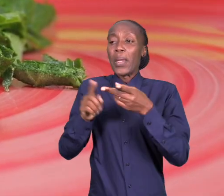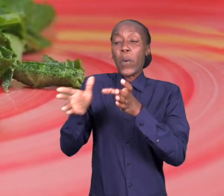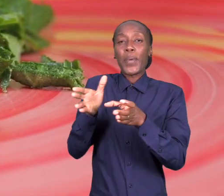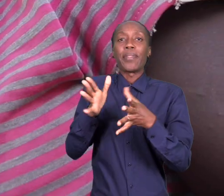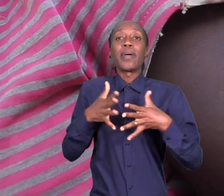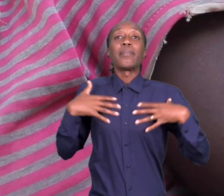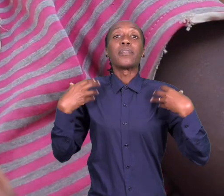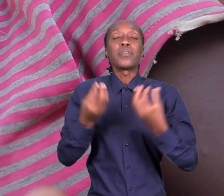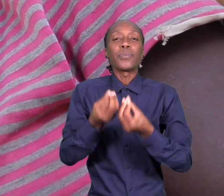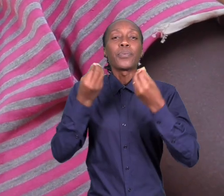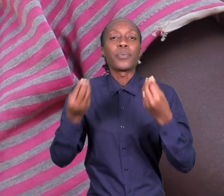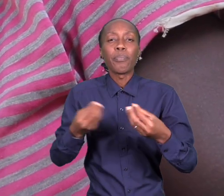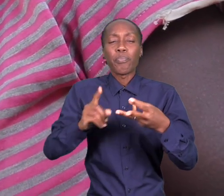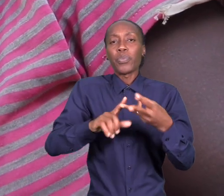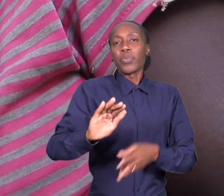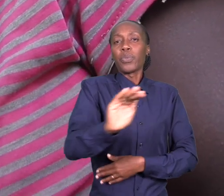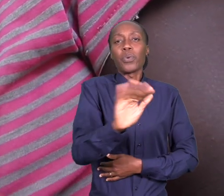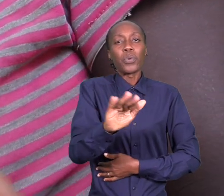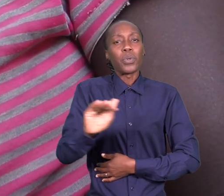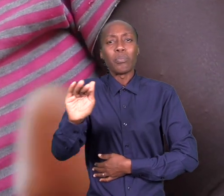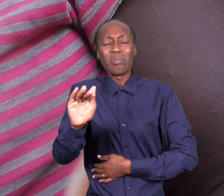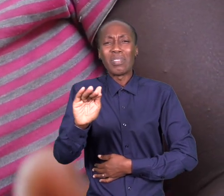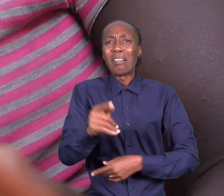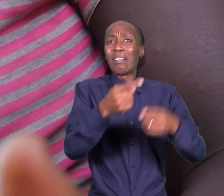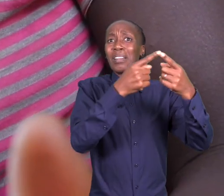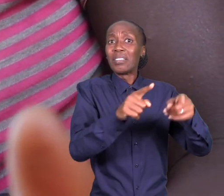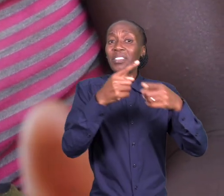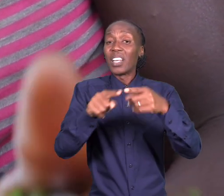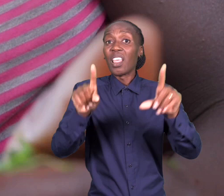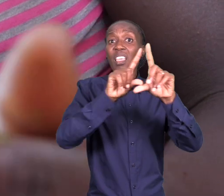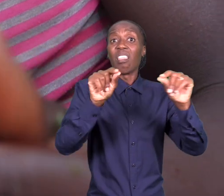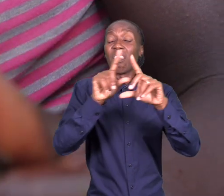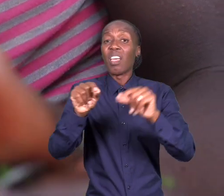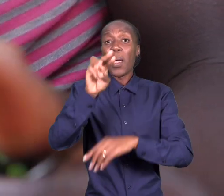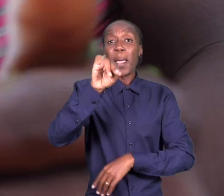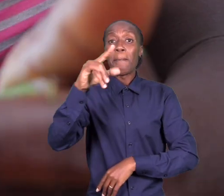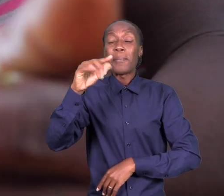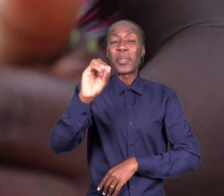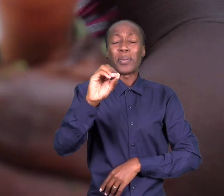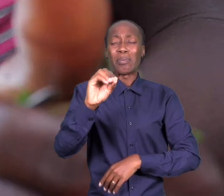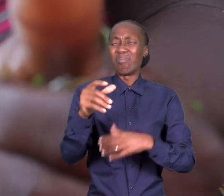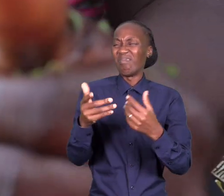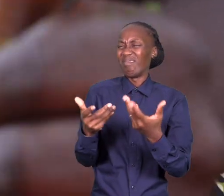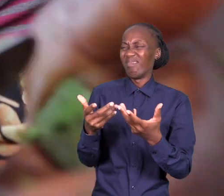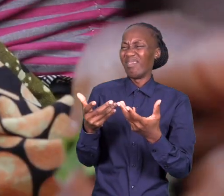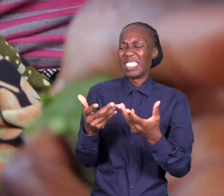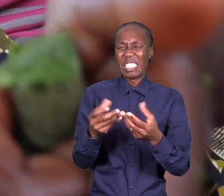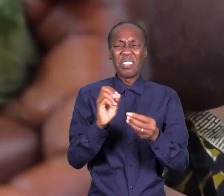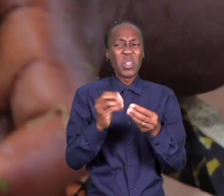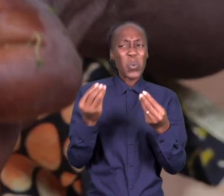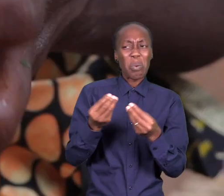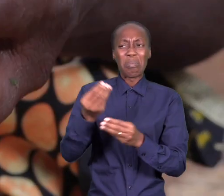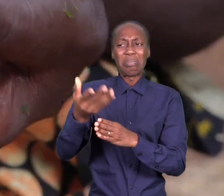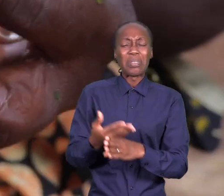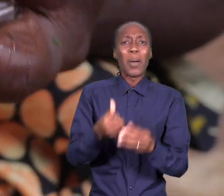à alimentação e cuidados de saúde. Nas comunidades, os mitos são um constante desafio para a